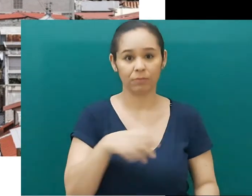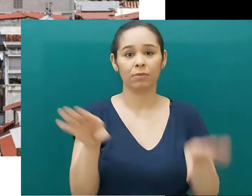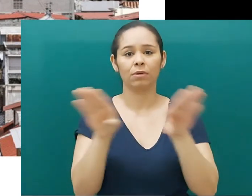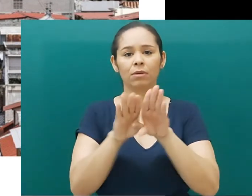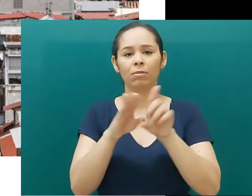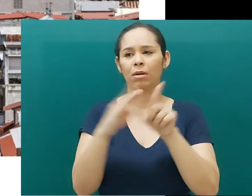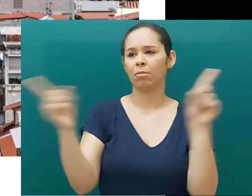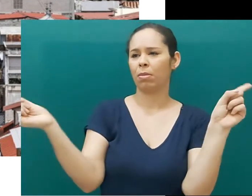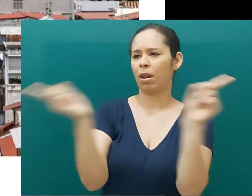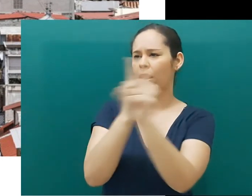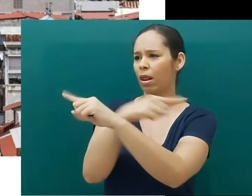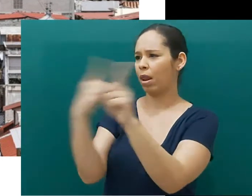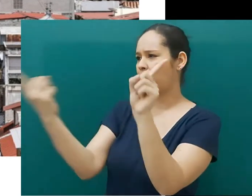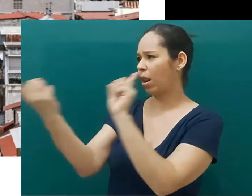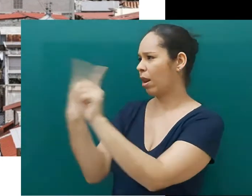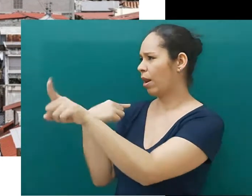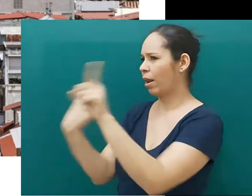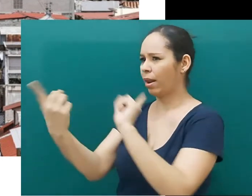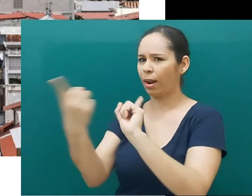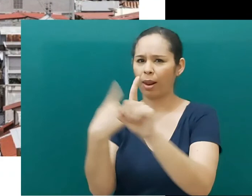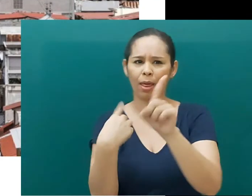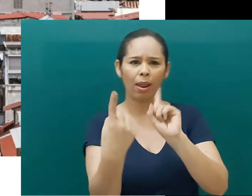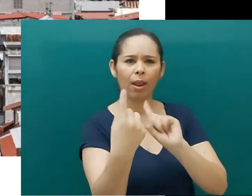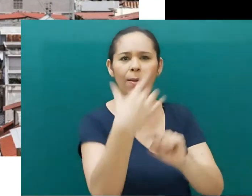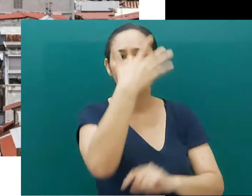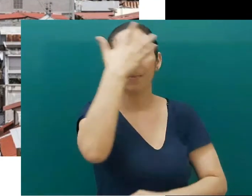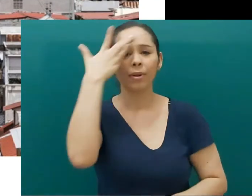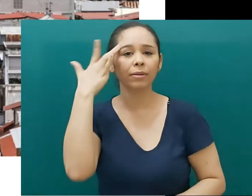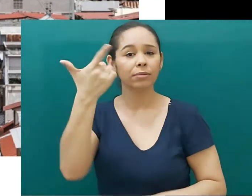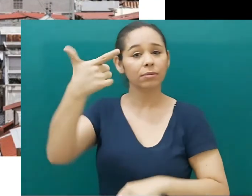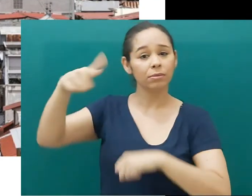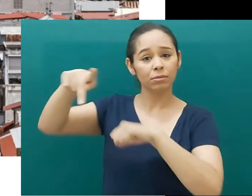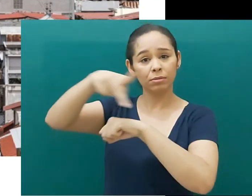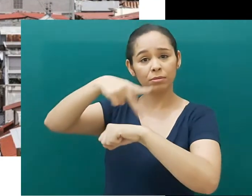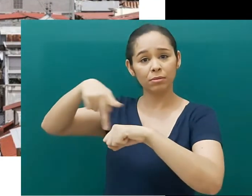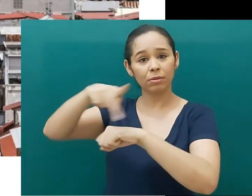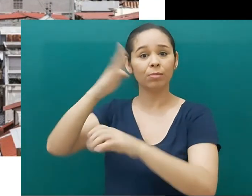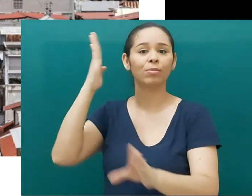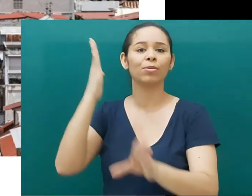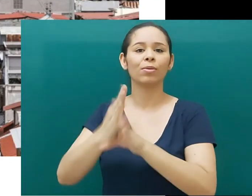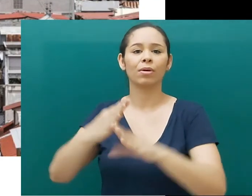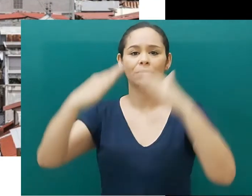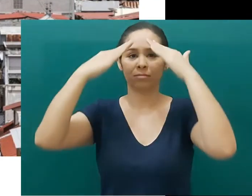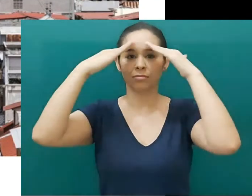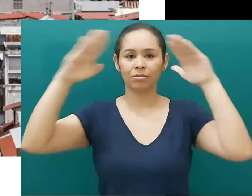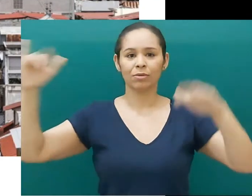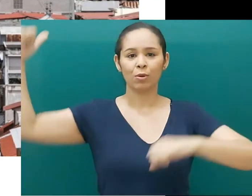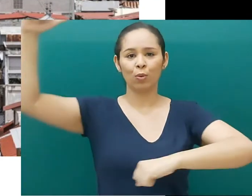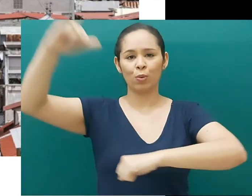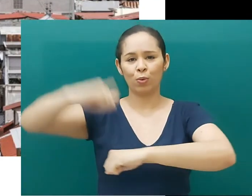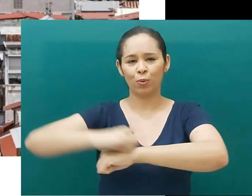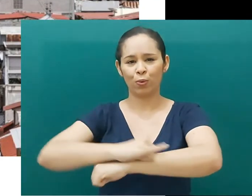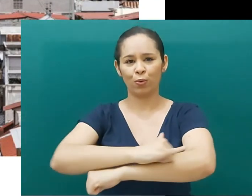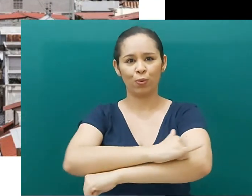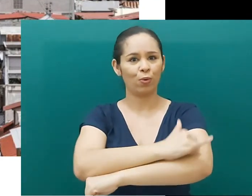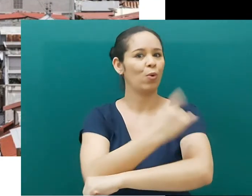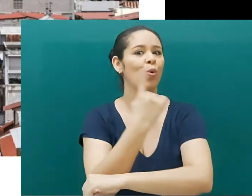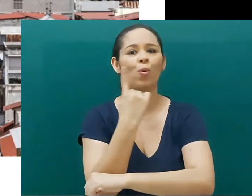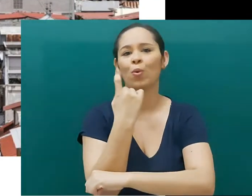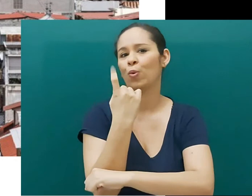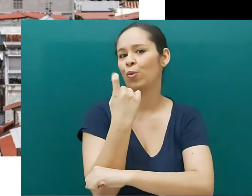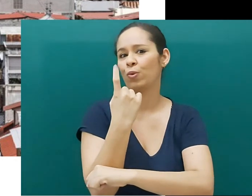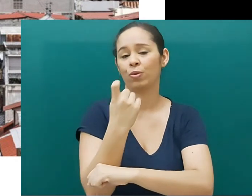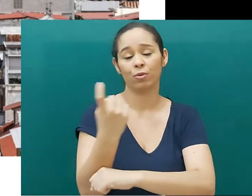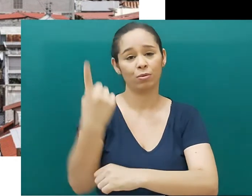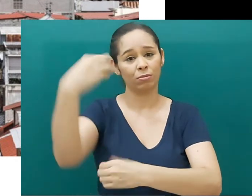uma circulação muito grande de estrangeiros ali por conta da presença do aeroporto internacional. O único aeroporto da